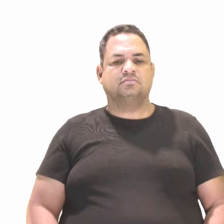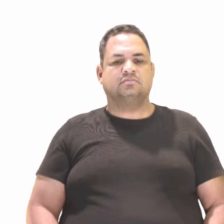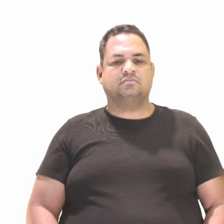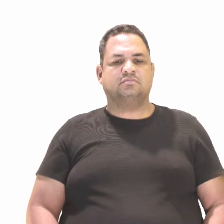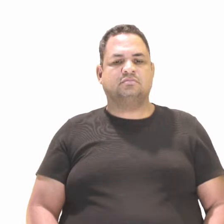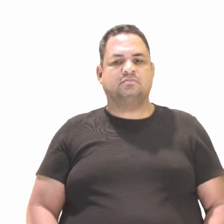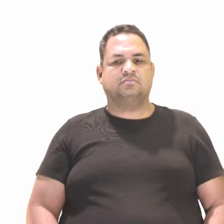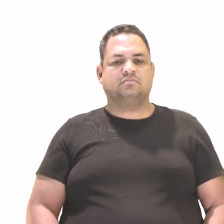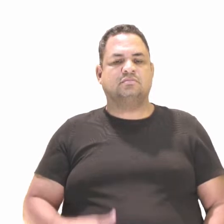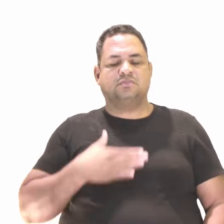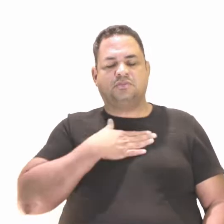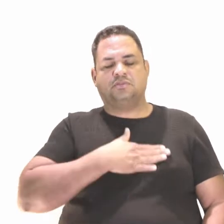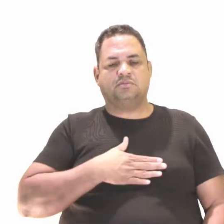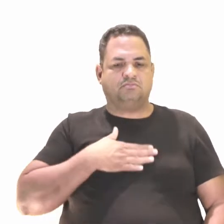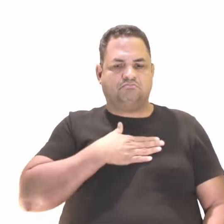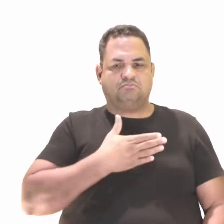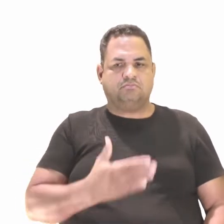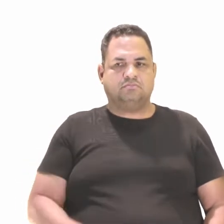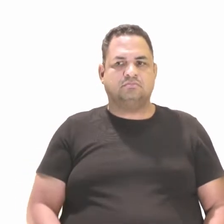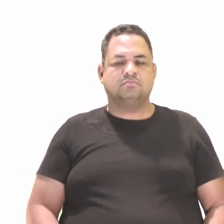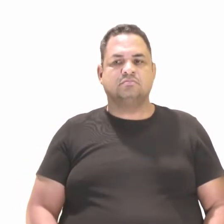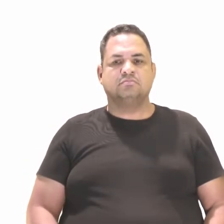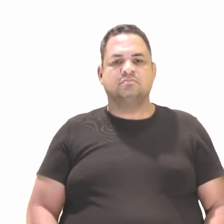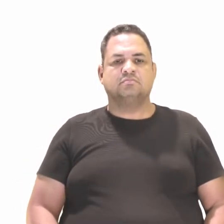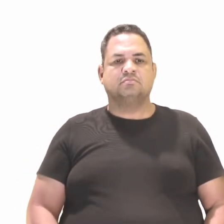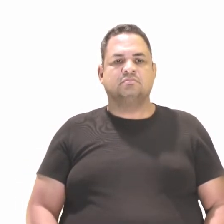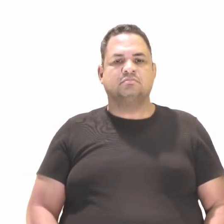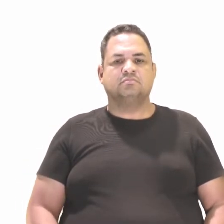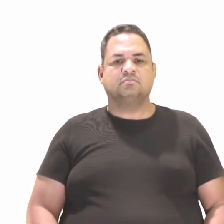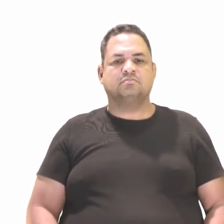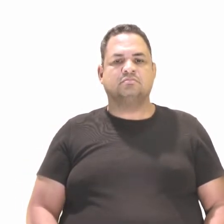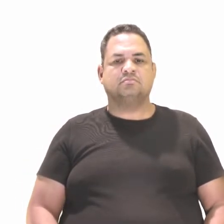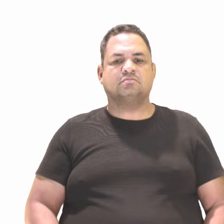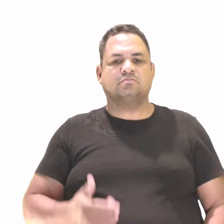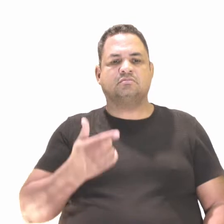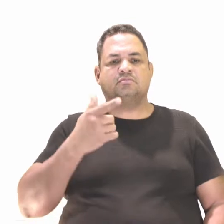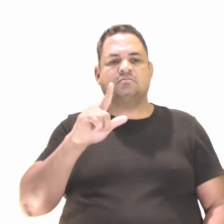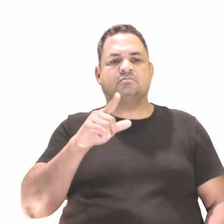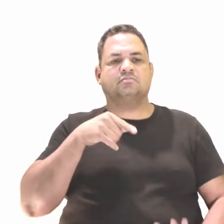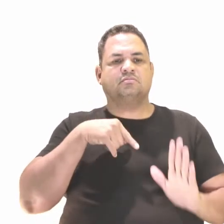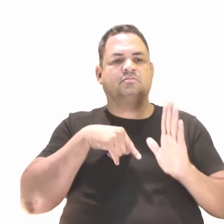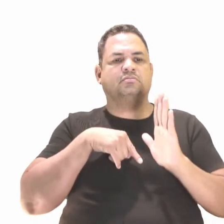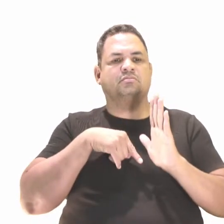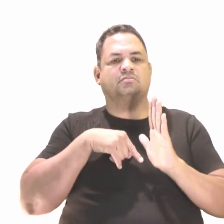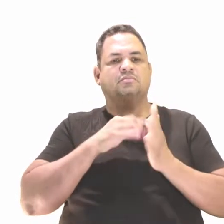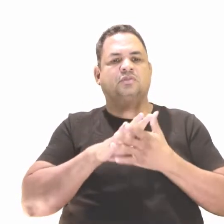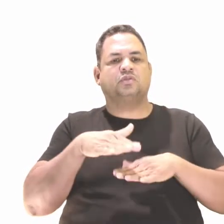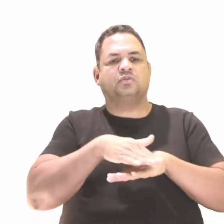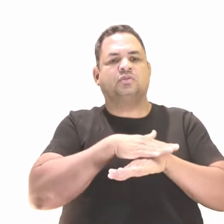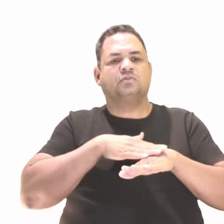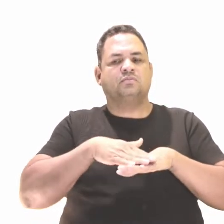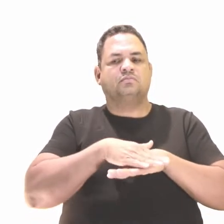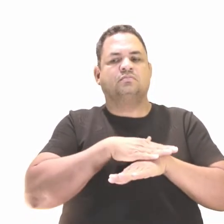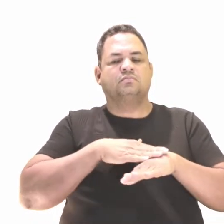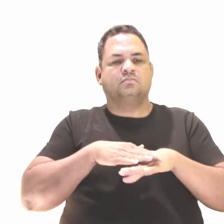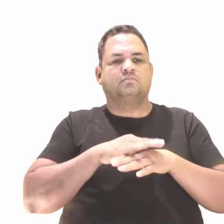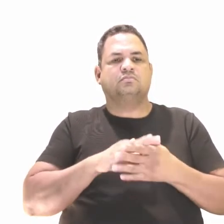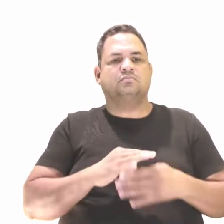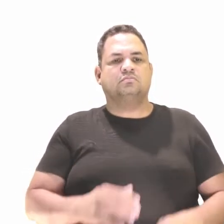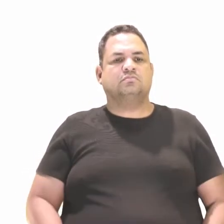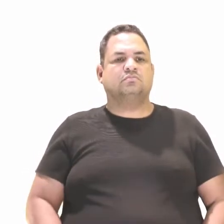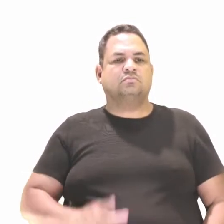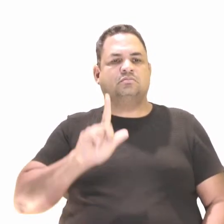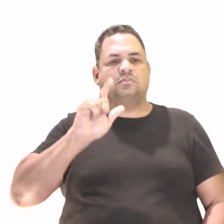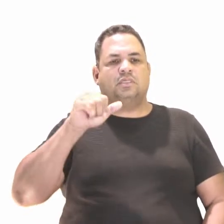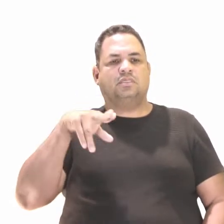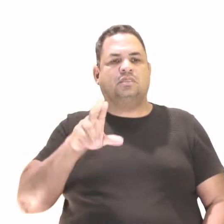é incrível, gostei. Daí a gente vai para a próxima conversation, que é com a Lana